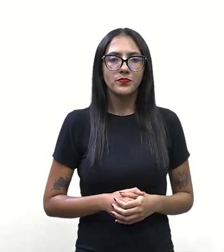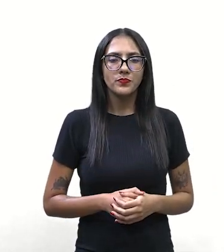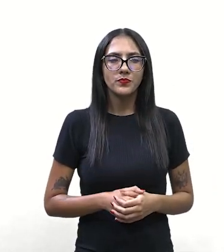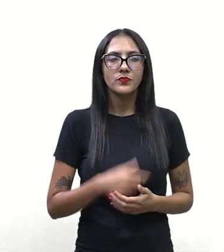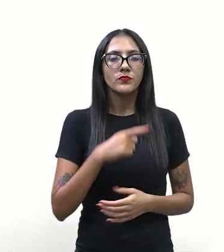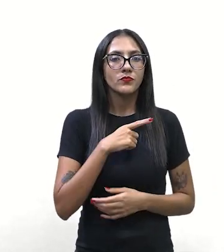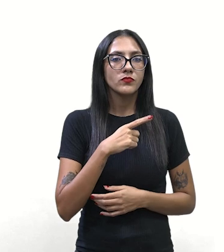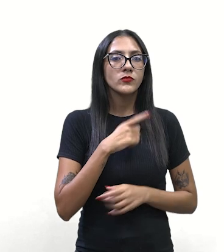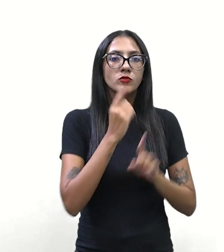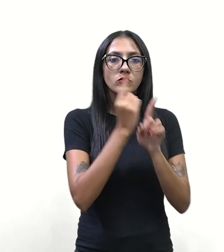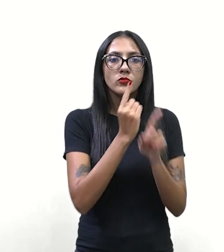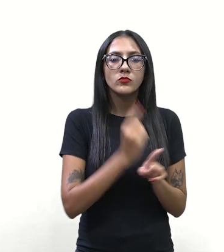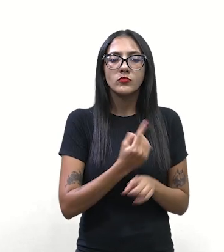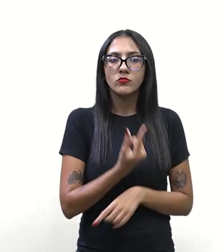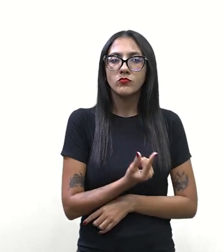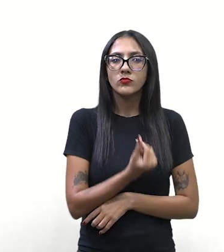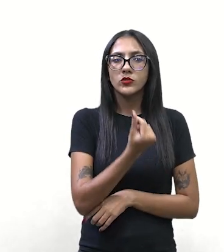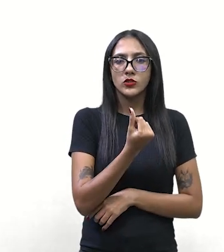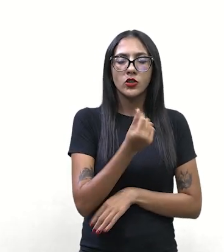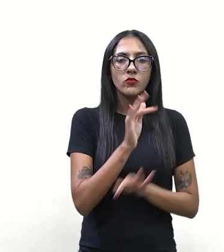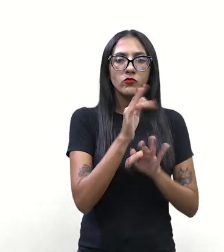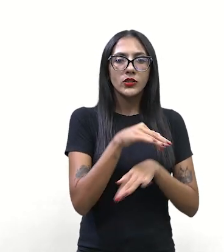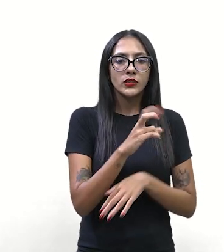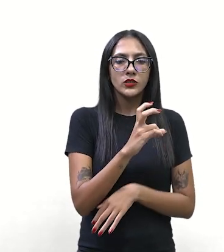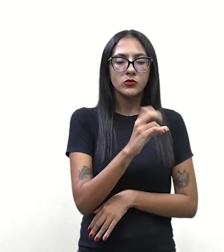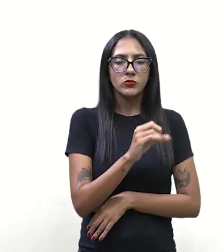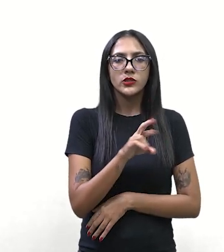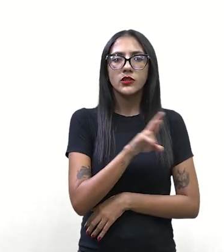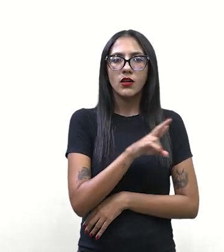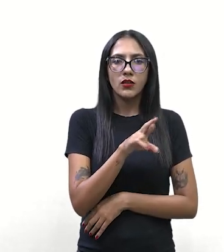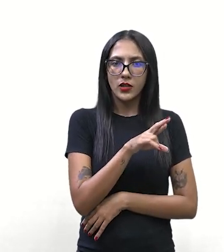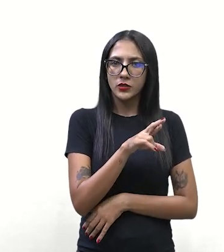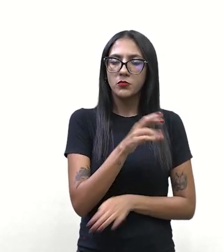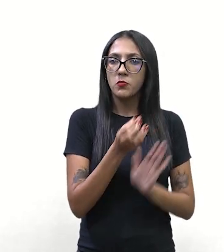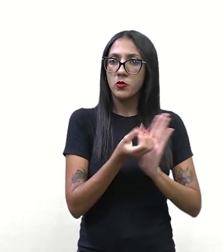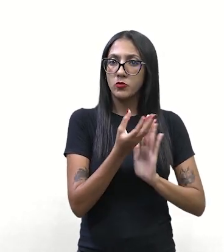nos fez chegar a um valor de R$50.